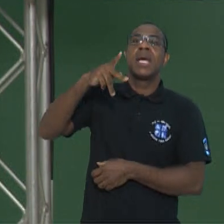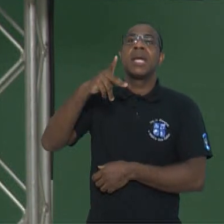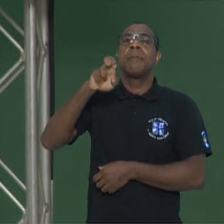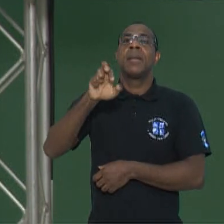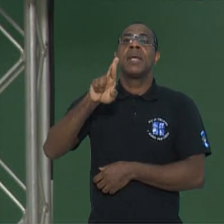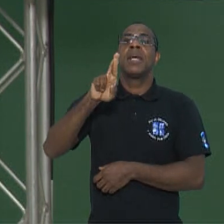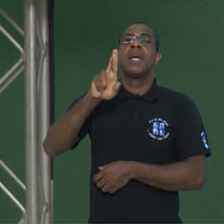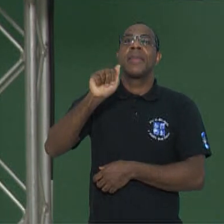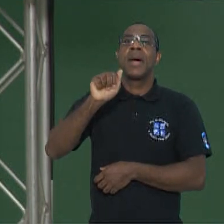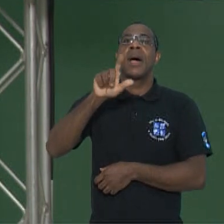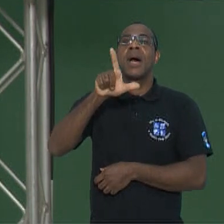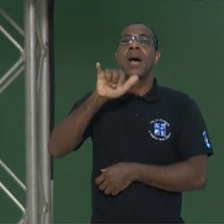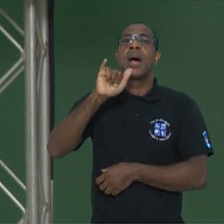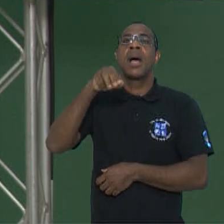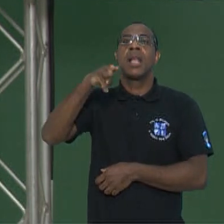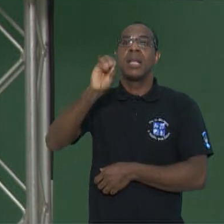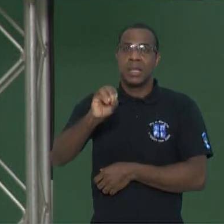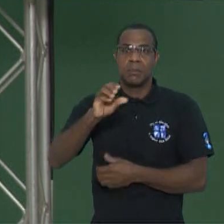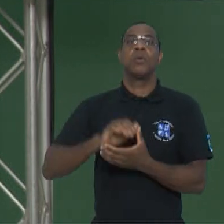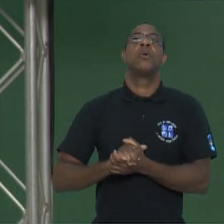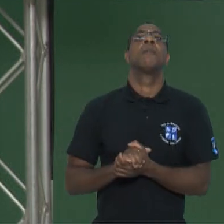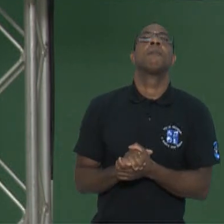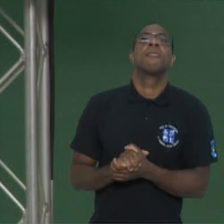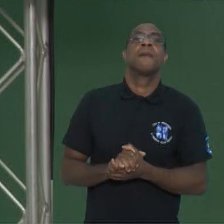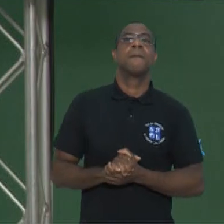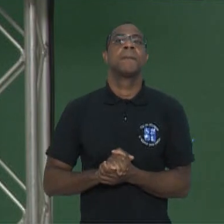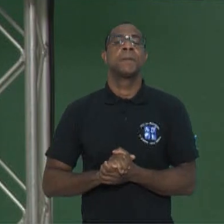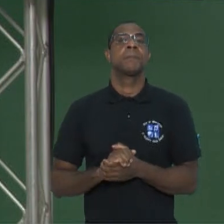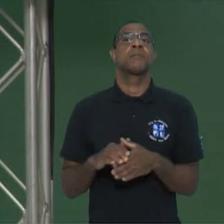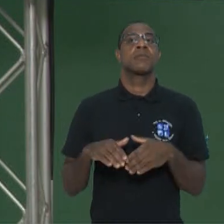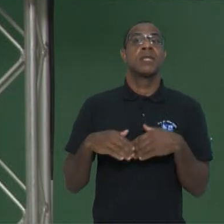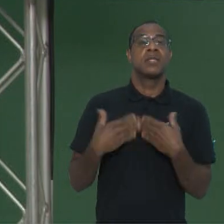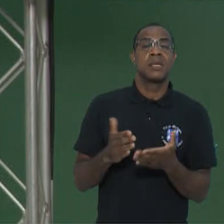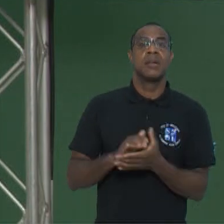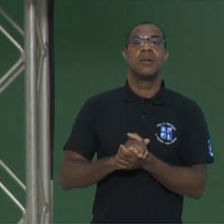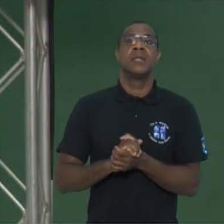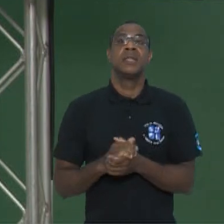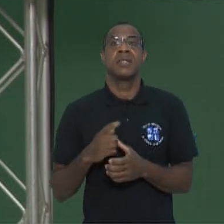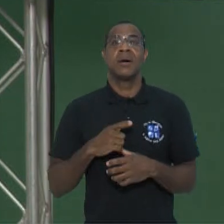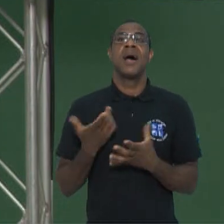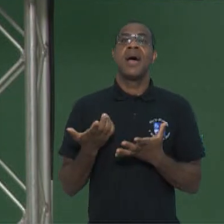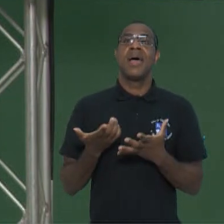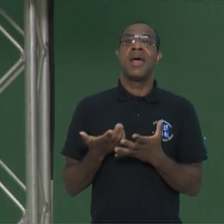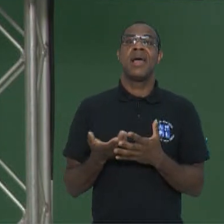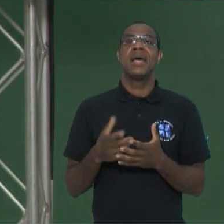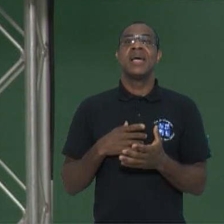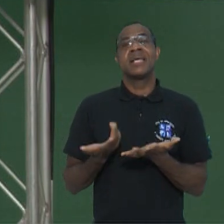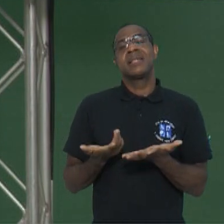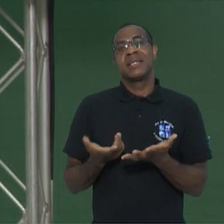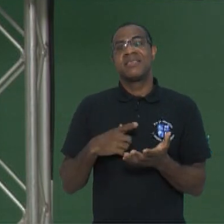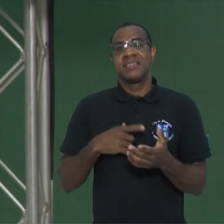ambições expansionistas de outros países que não são aqueles que primeiro disputavam essas